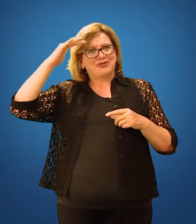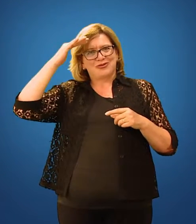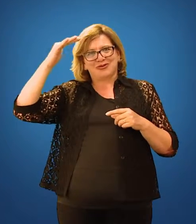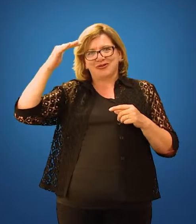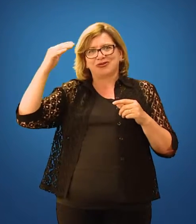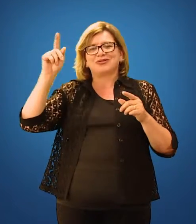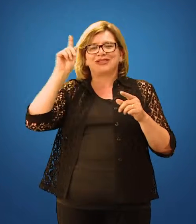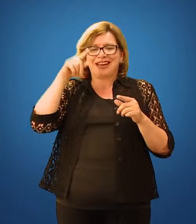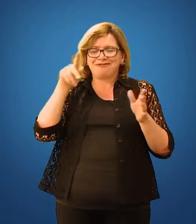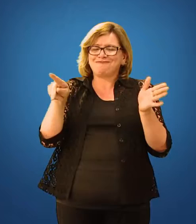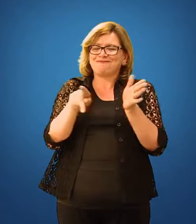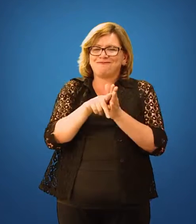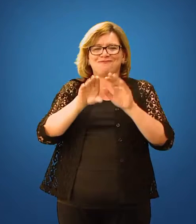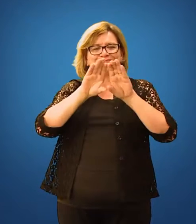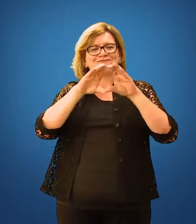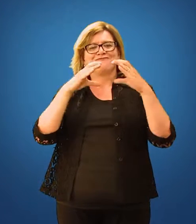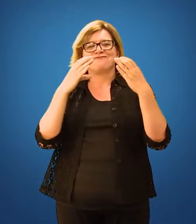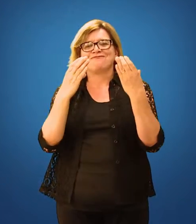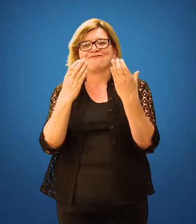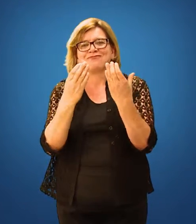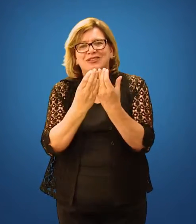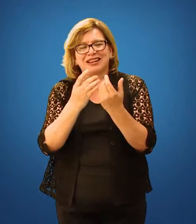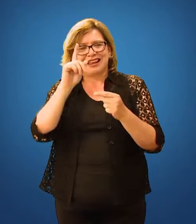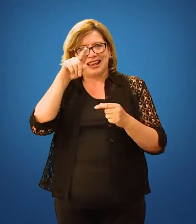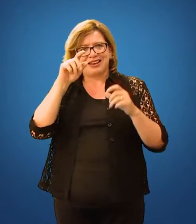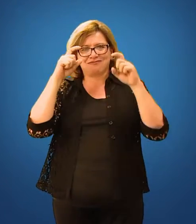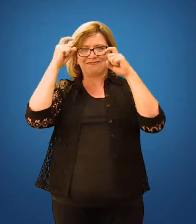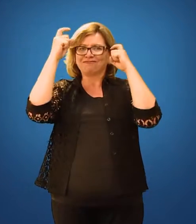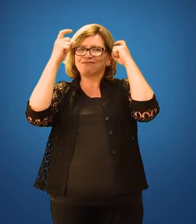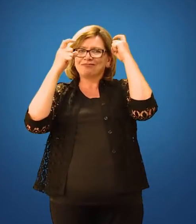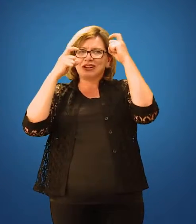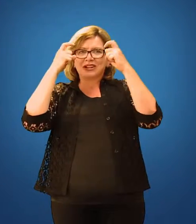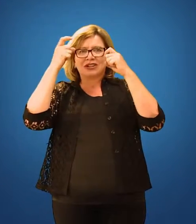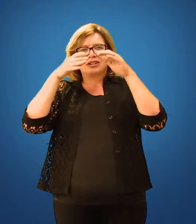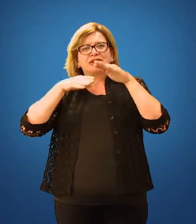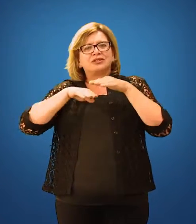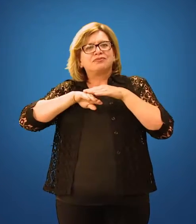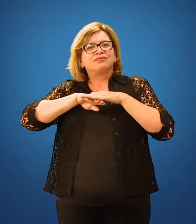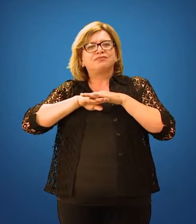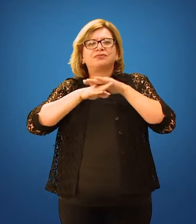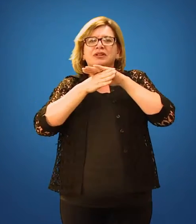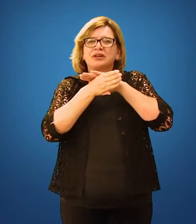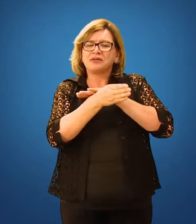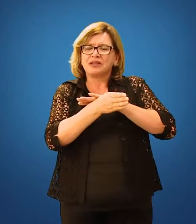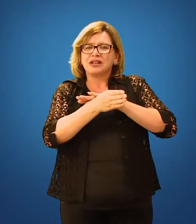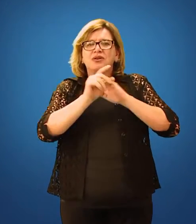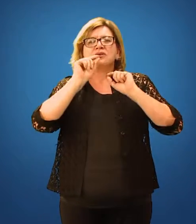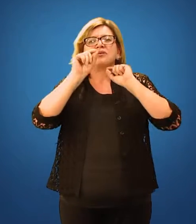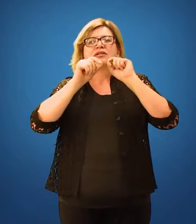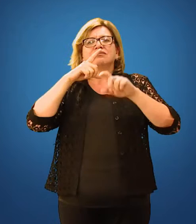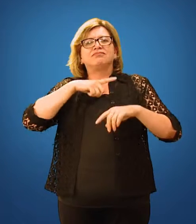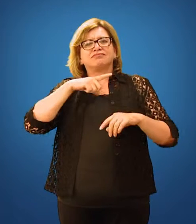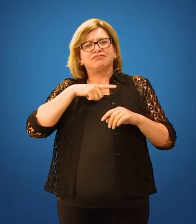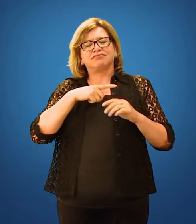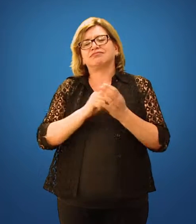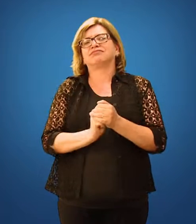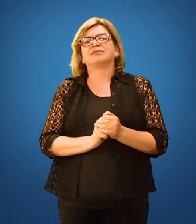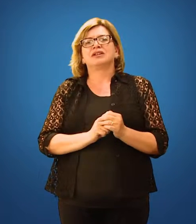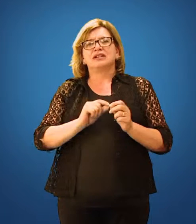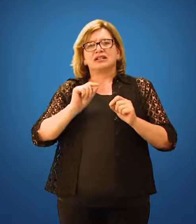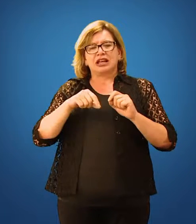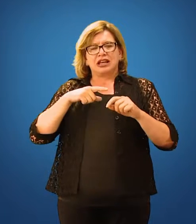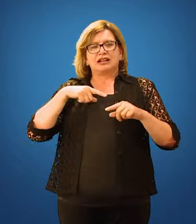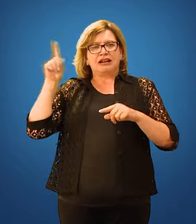ser inseridos naquela comunidade. Então essa é a preocupação, fazer com que ela se adapte ao que eu tenho. Nós vamos encontrar no